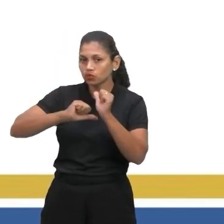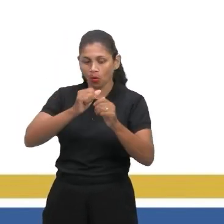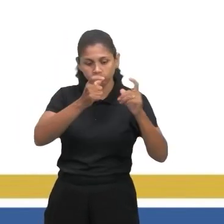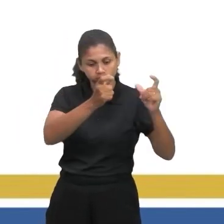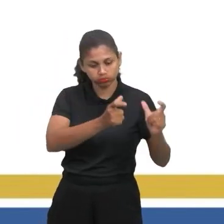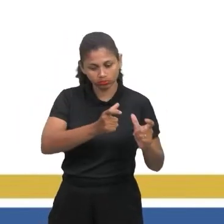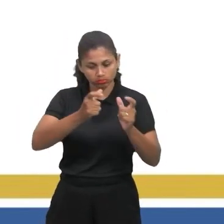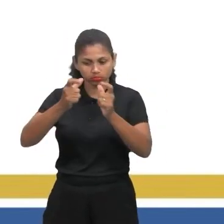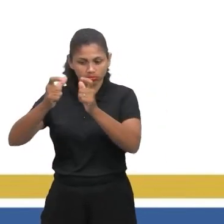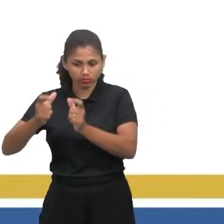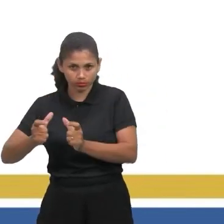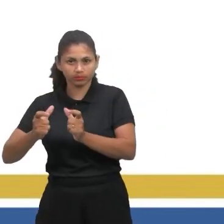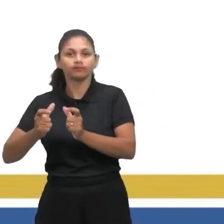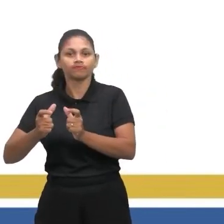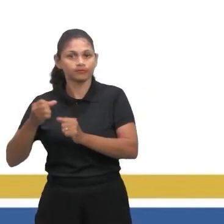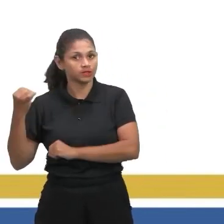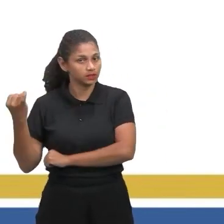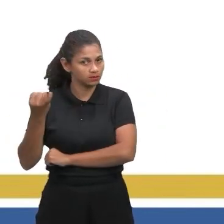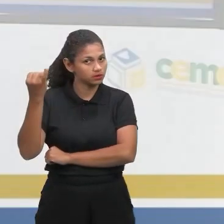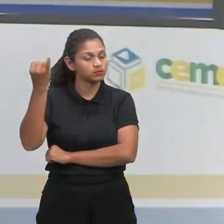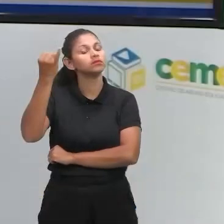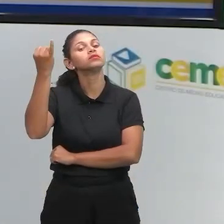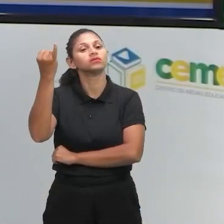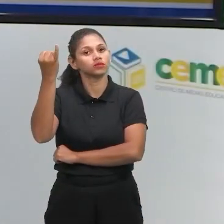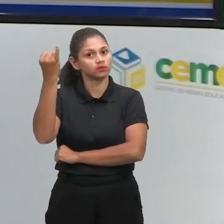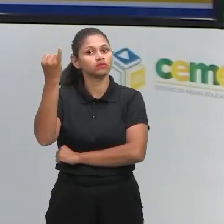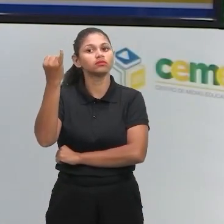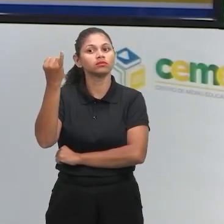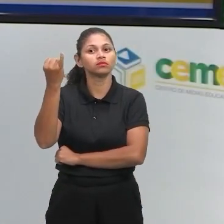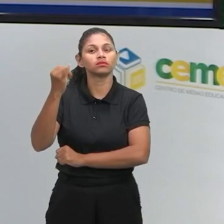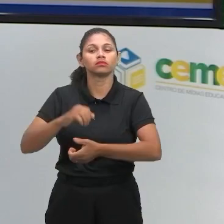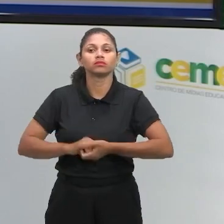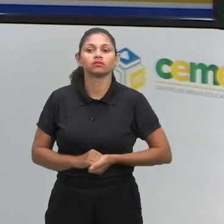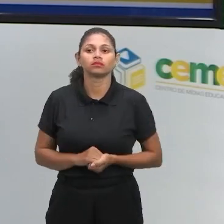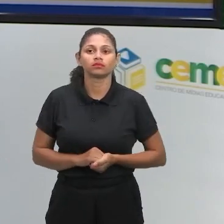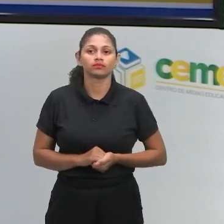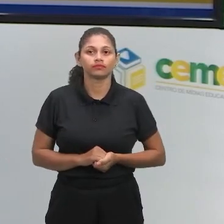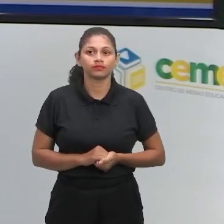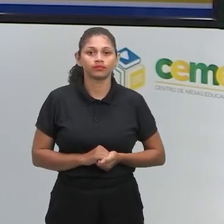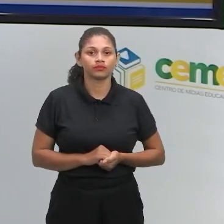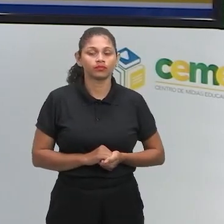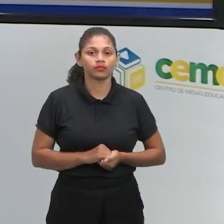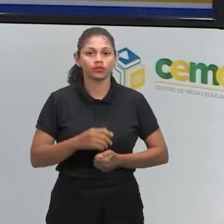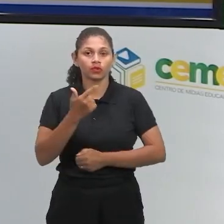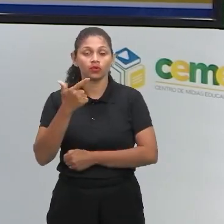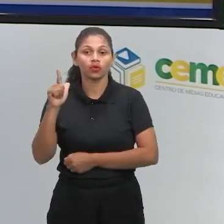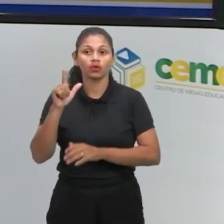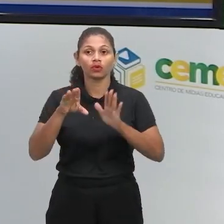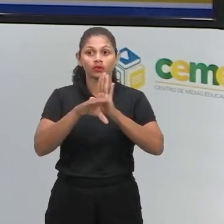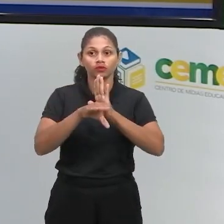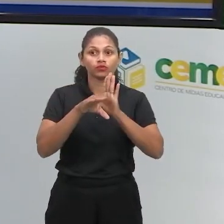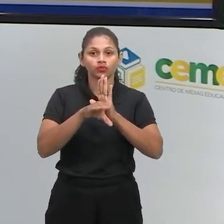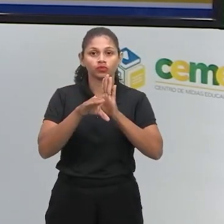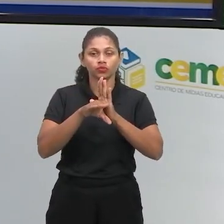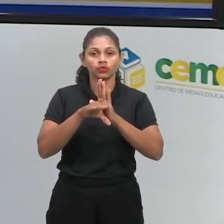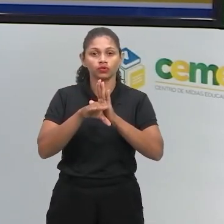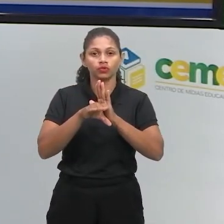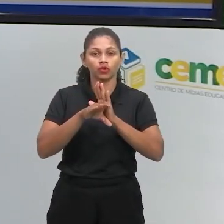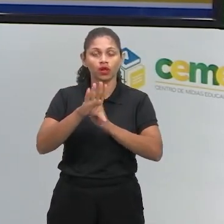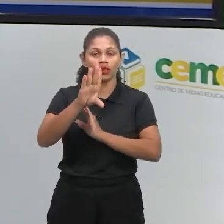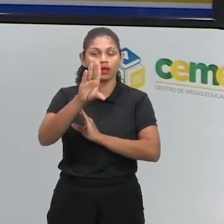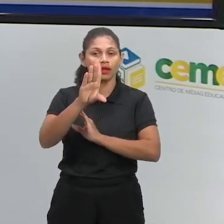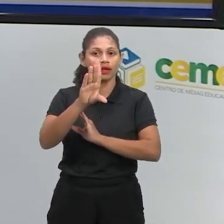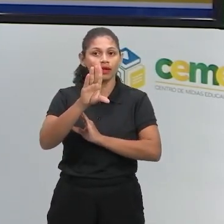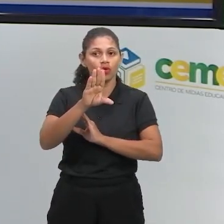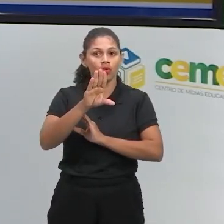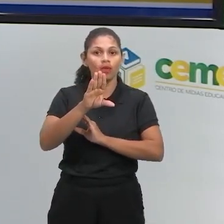Então, isso é muito importante, conceito muito importante. Trazendo aqui um outro conceito, é o conceito de deslocamento. Já que a gente conheceu